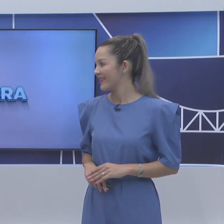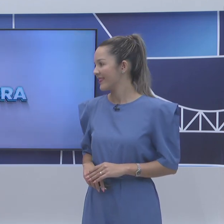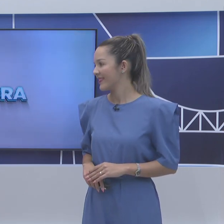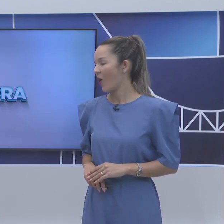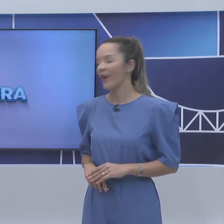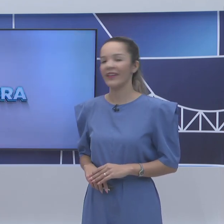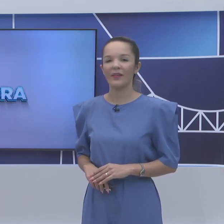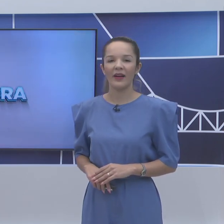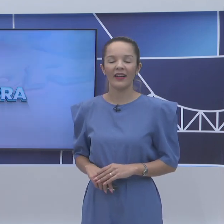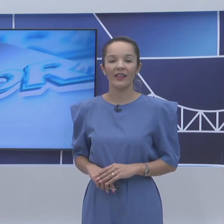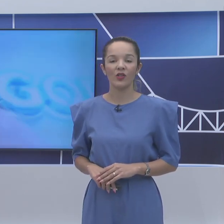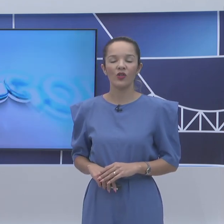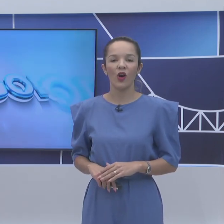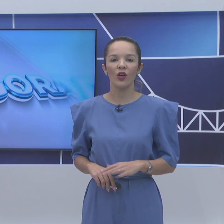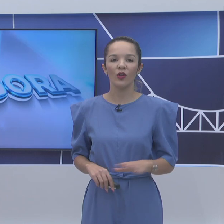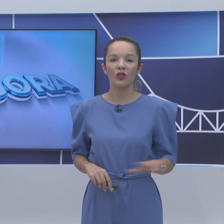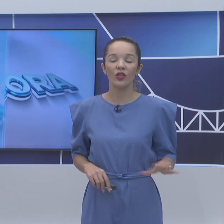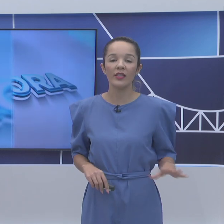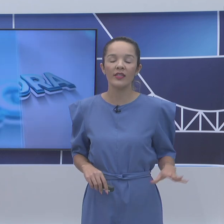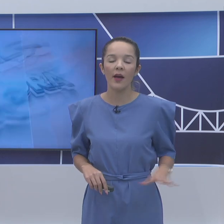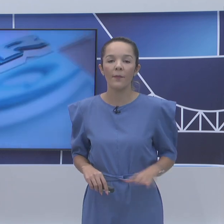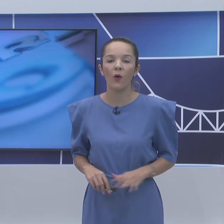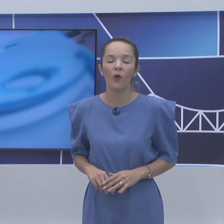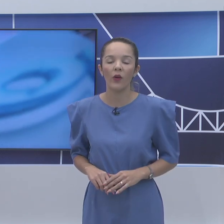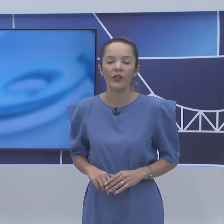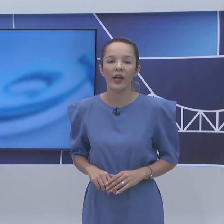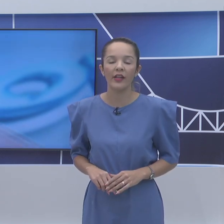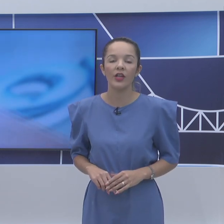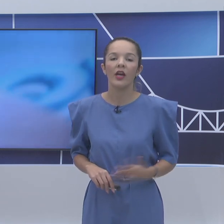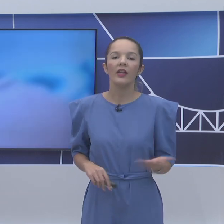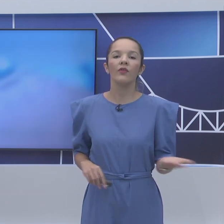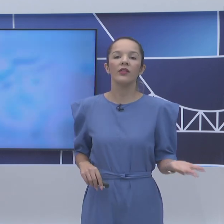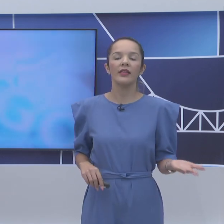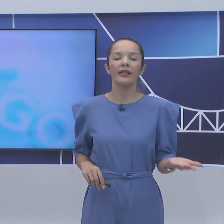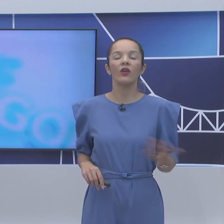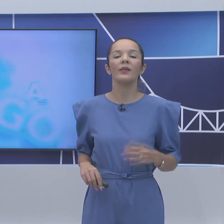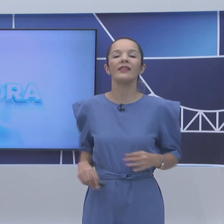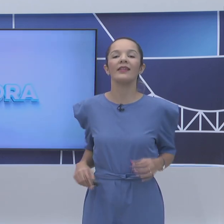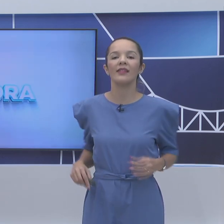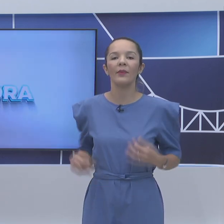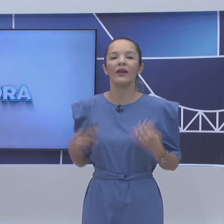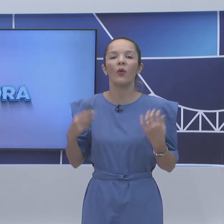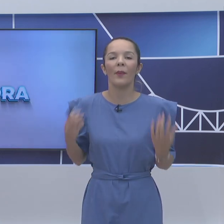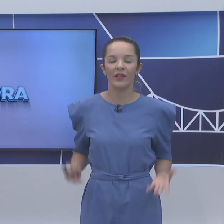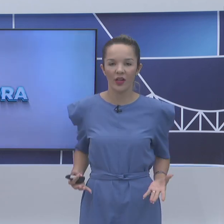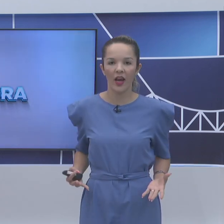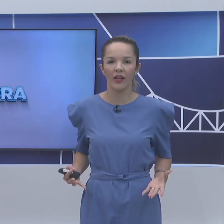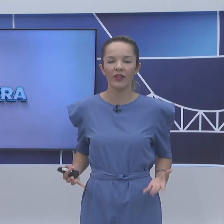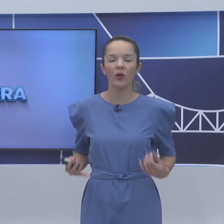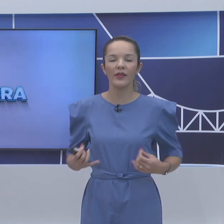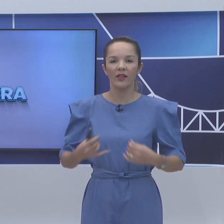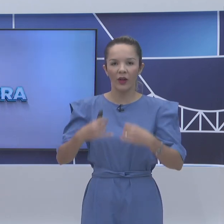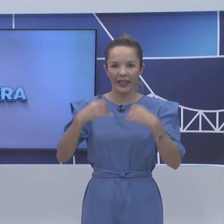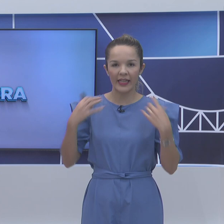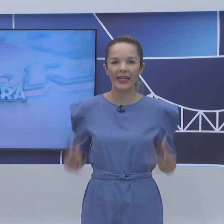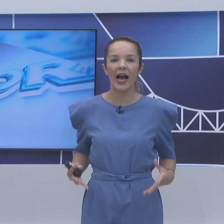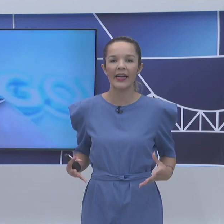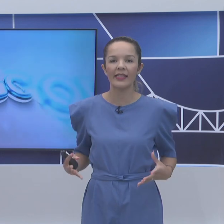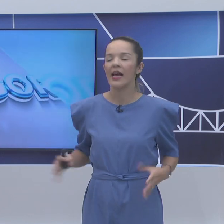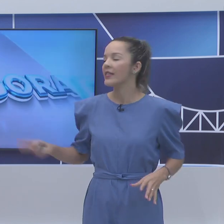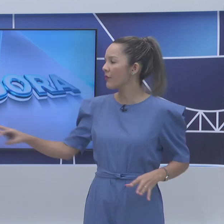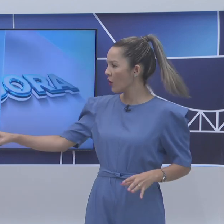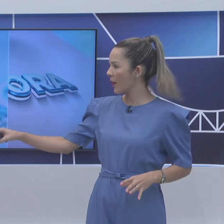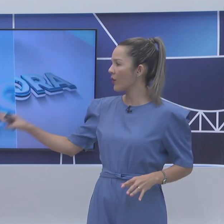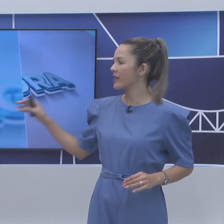reportagem especial, viu? Olha que bacana, só notícia boa, gente. E você, tá começando a semana com o pé direito? Tá começando com aquele